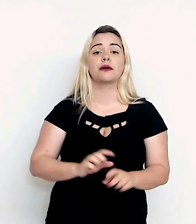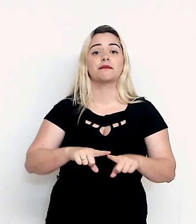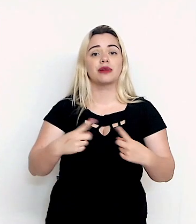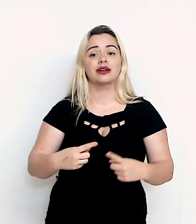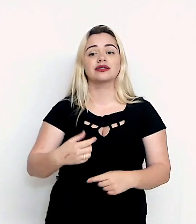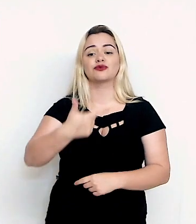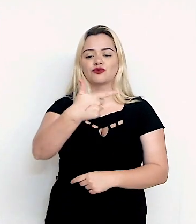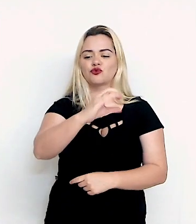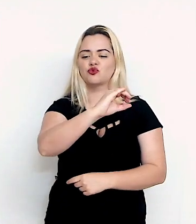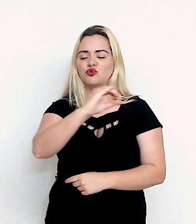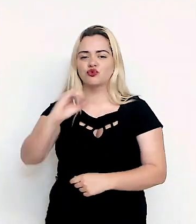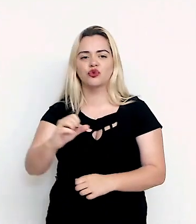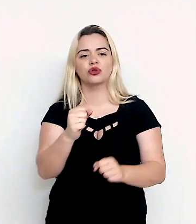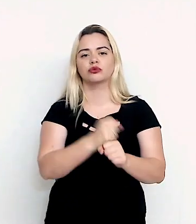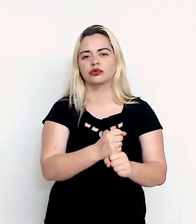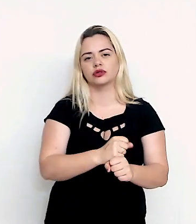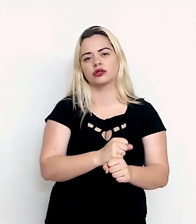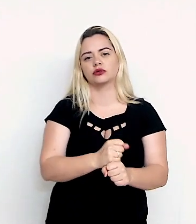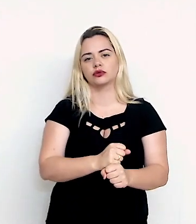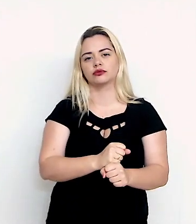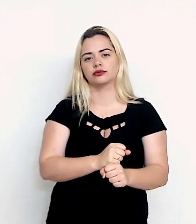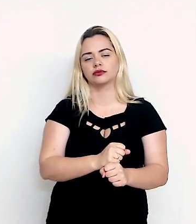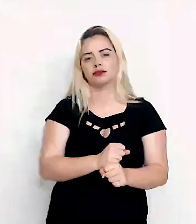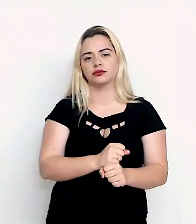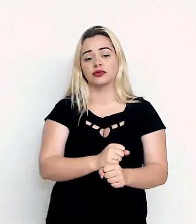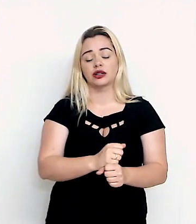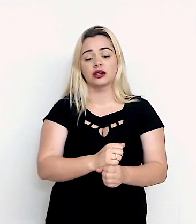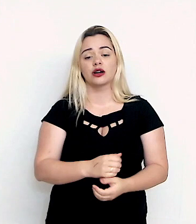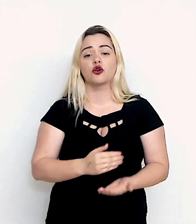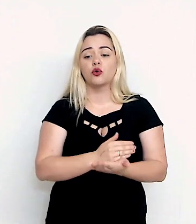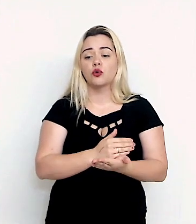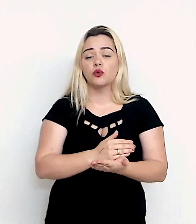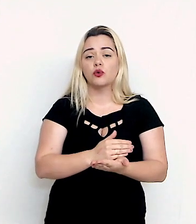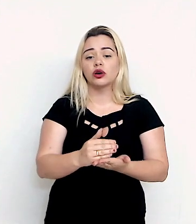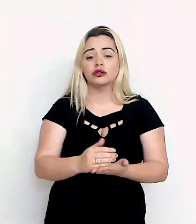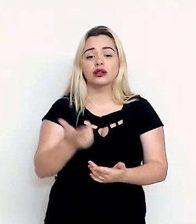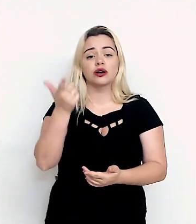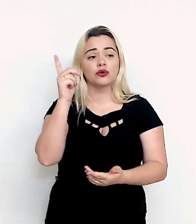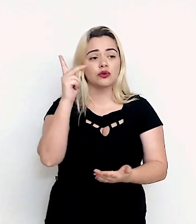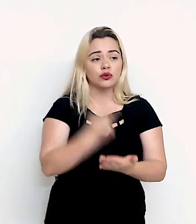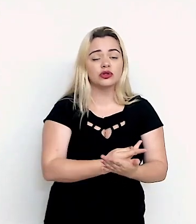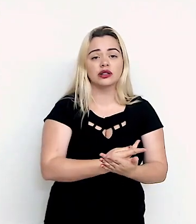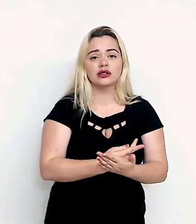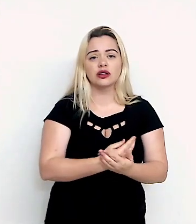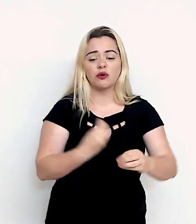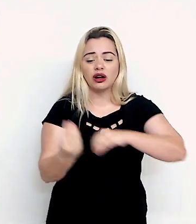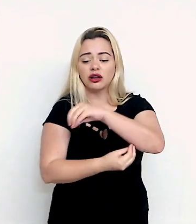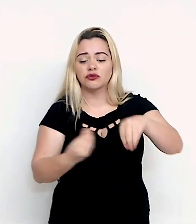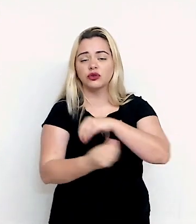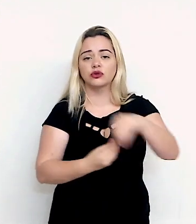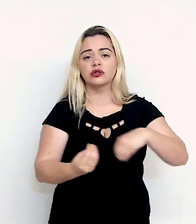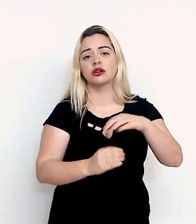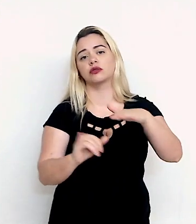últimos 200 anos principalmente a partir do Advento da Revolução Industrial é tem vários diferente